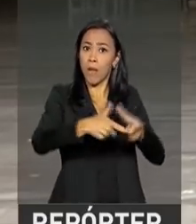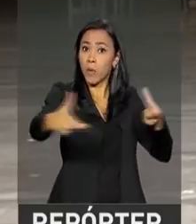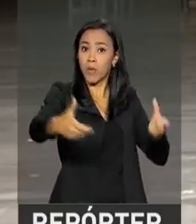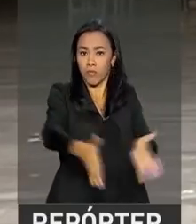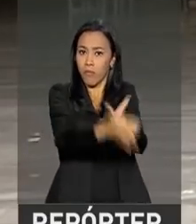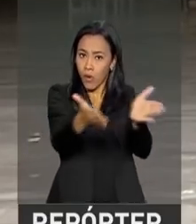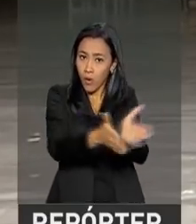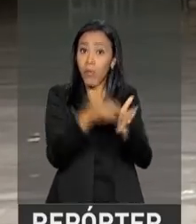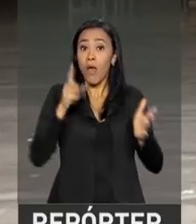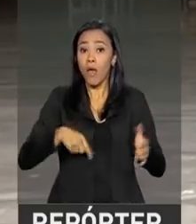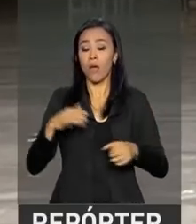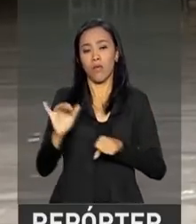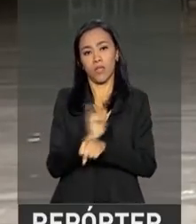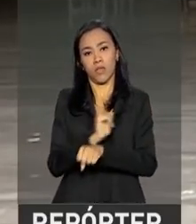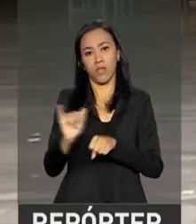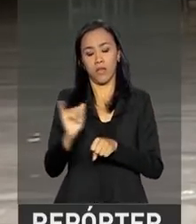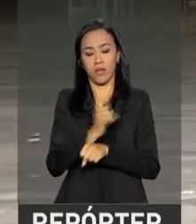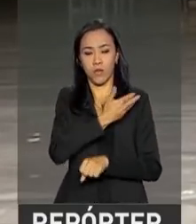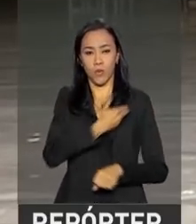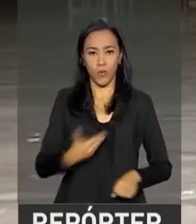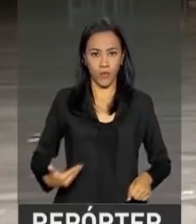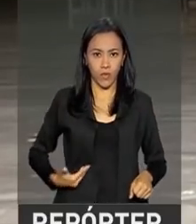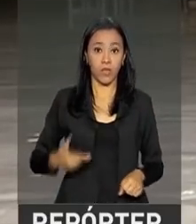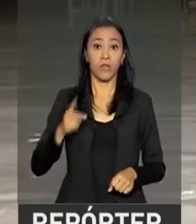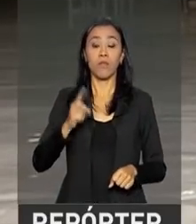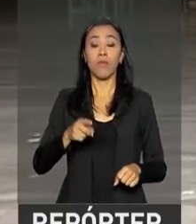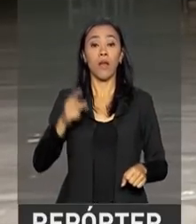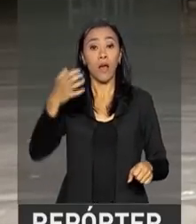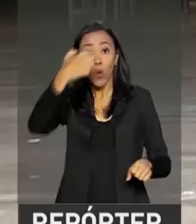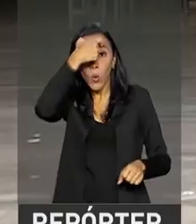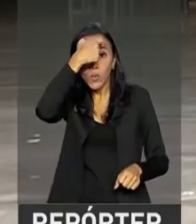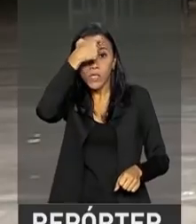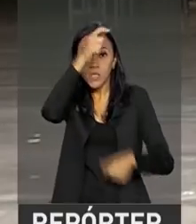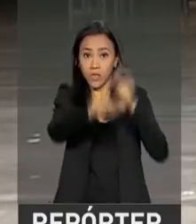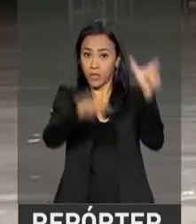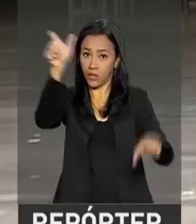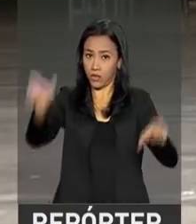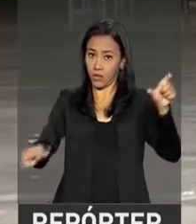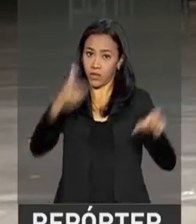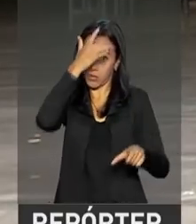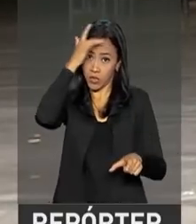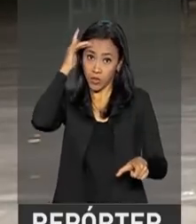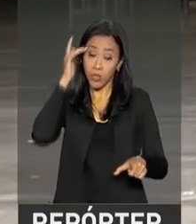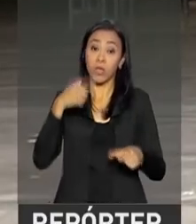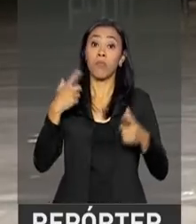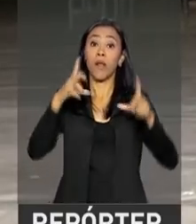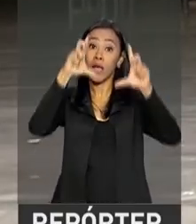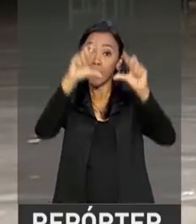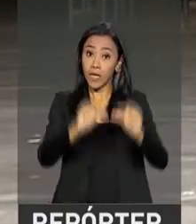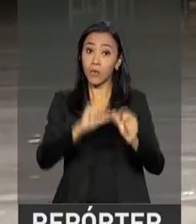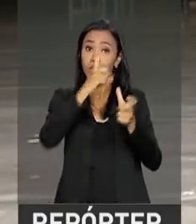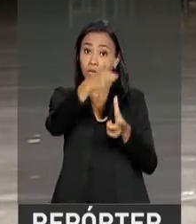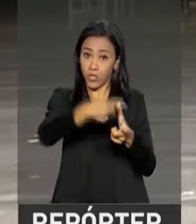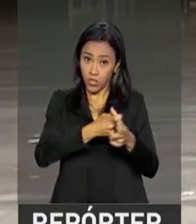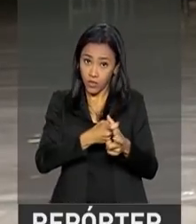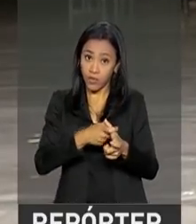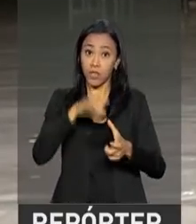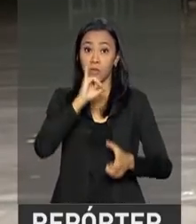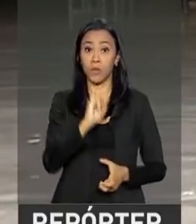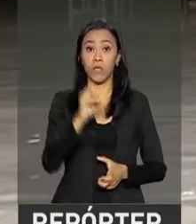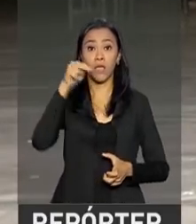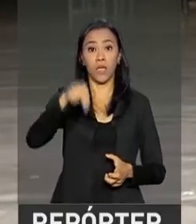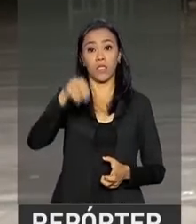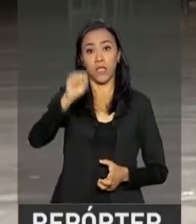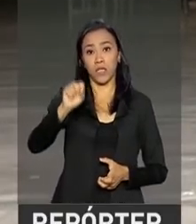para tentar conscientizar a população sobre a importância de se reduzir a dívida do sistema de aposentadoria do brasil